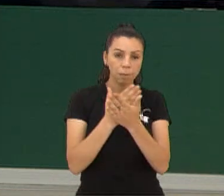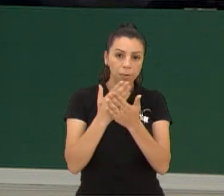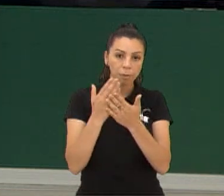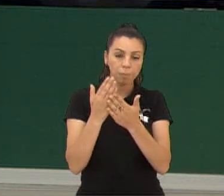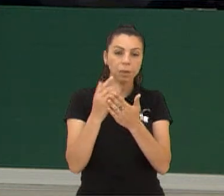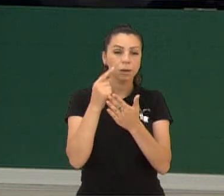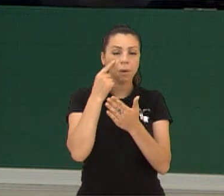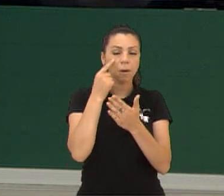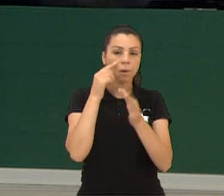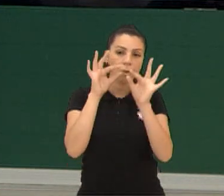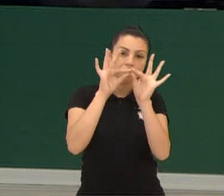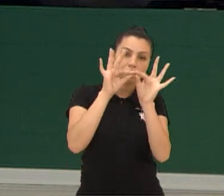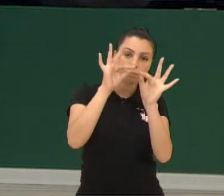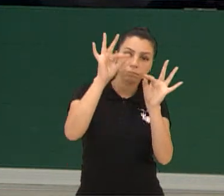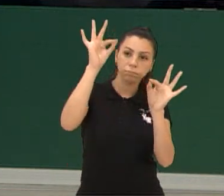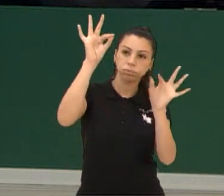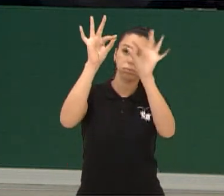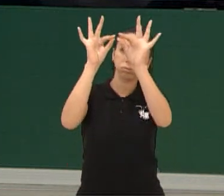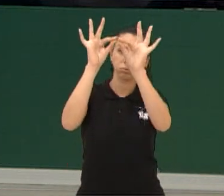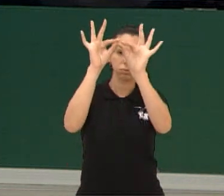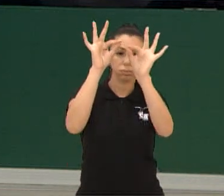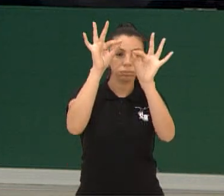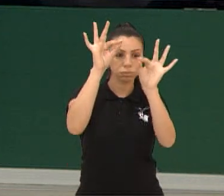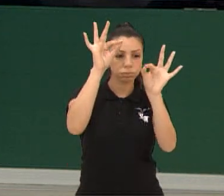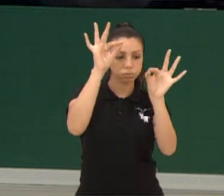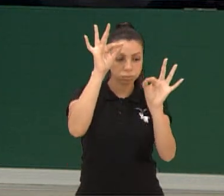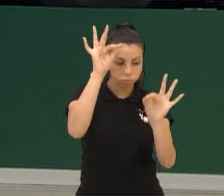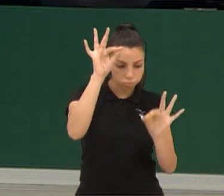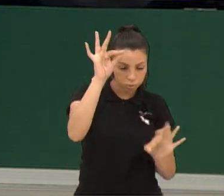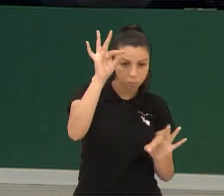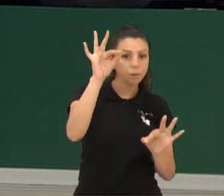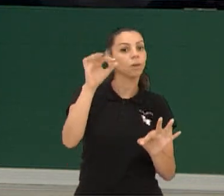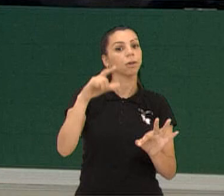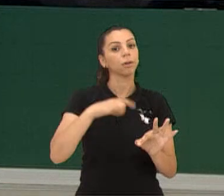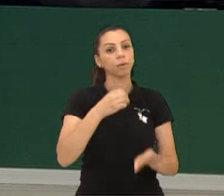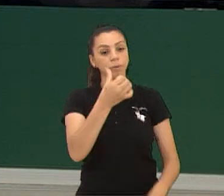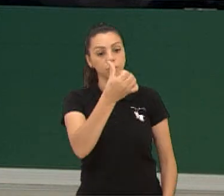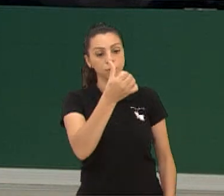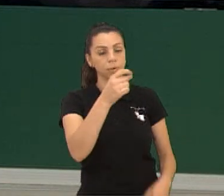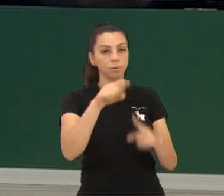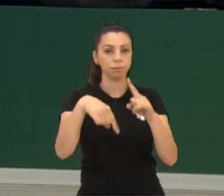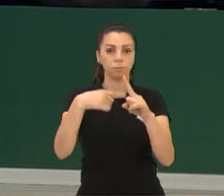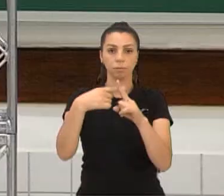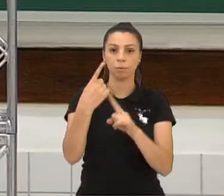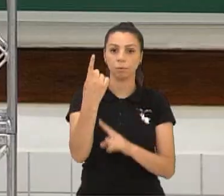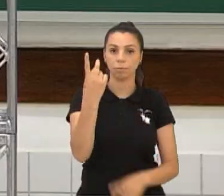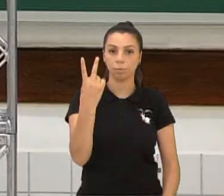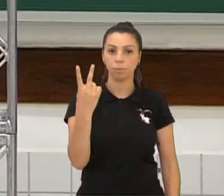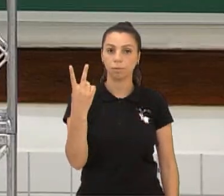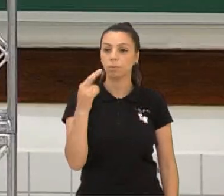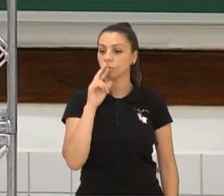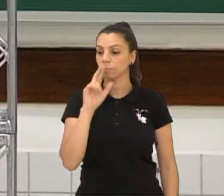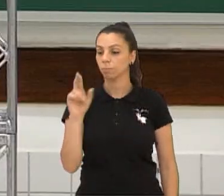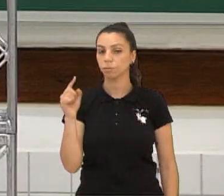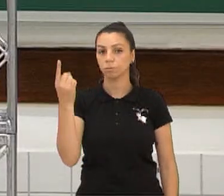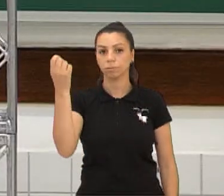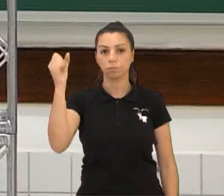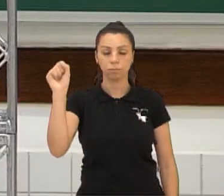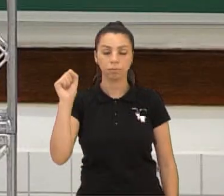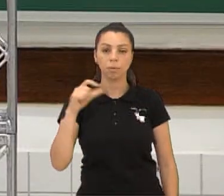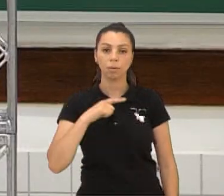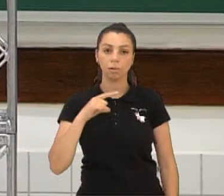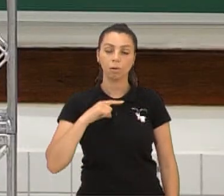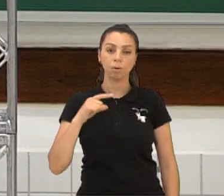a parede aqui da casa, tá? Então, vai ser 6 mais 12, 18. Então, eu vou ter o quê? 18